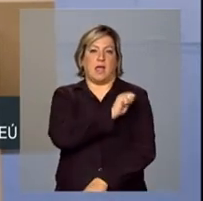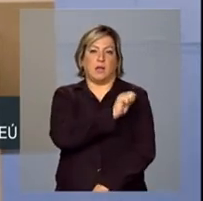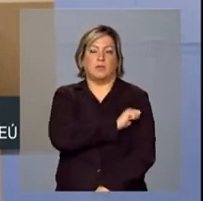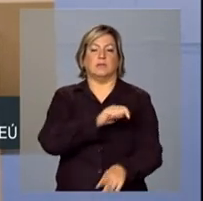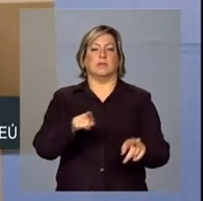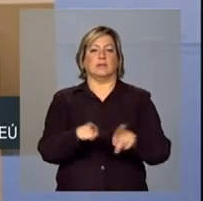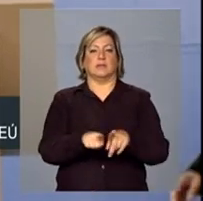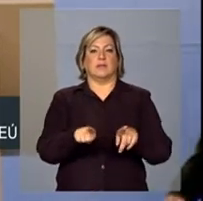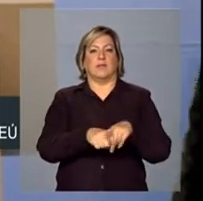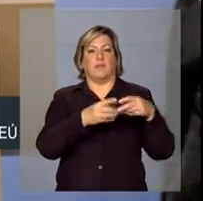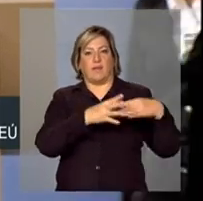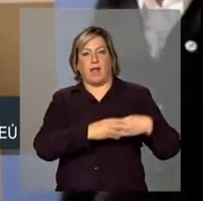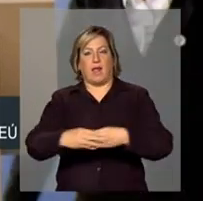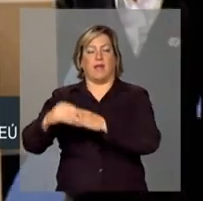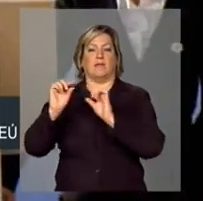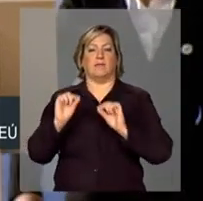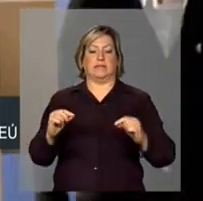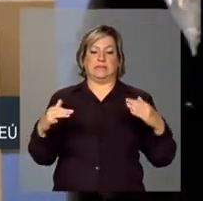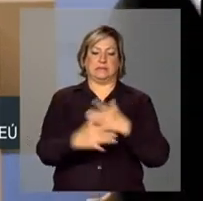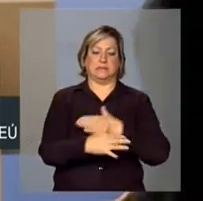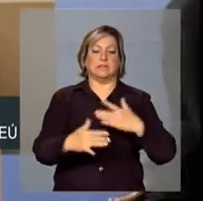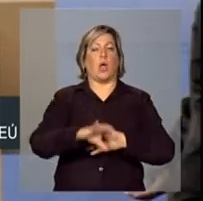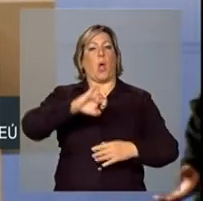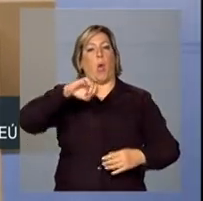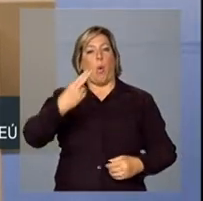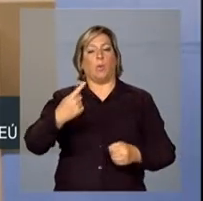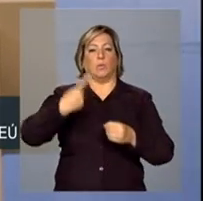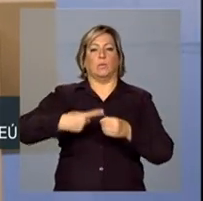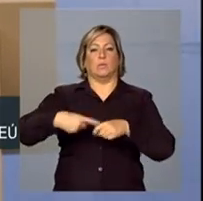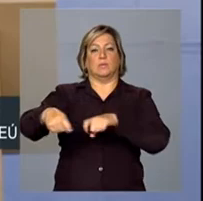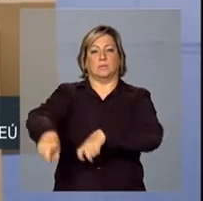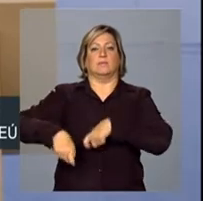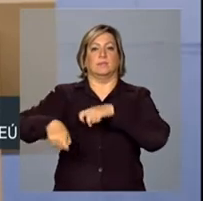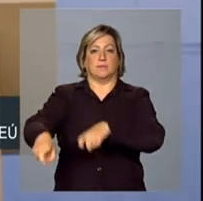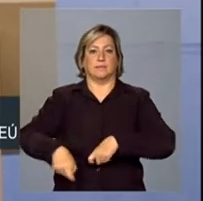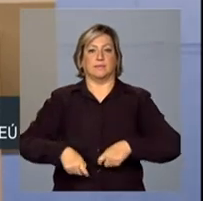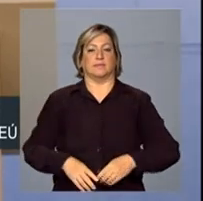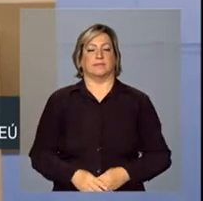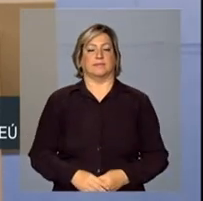alunas, seja do meio urbano, seja do meio rural.